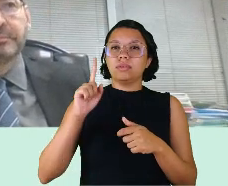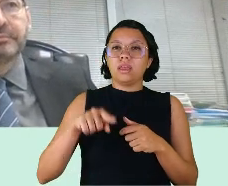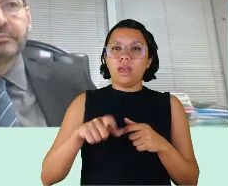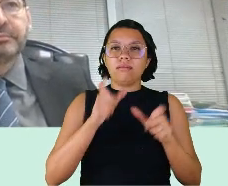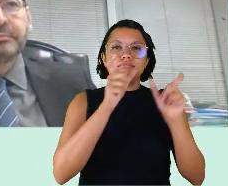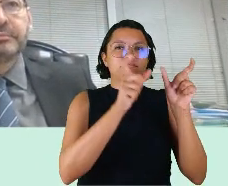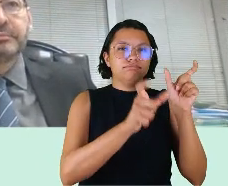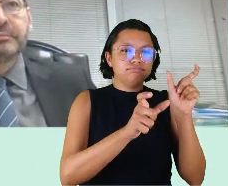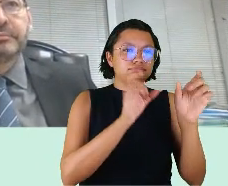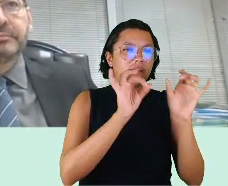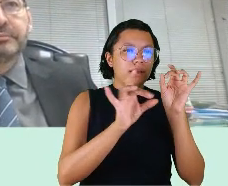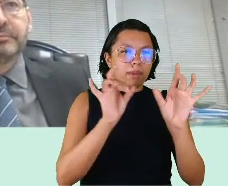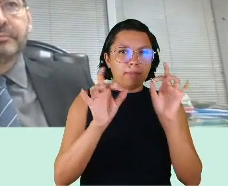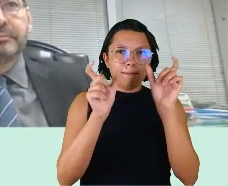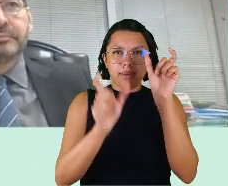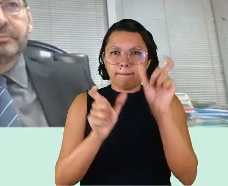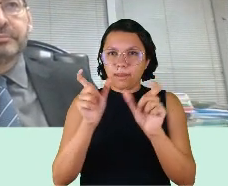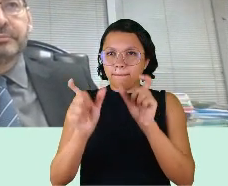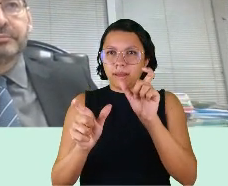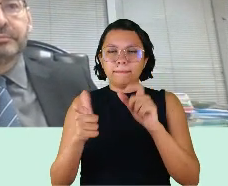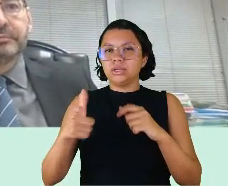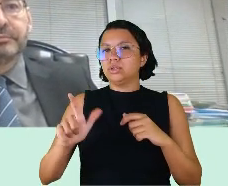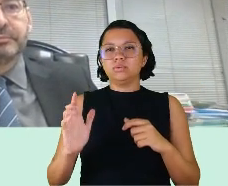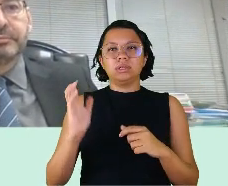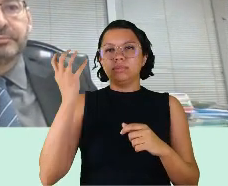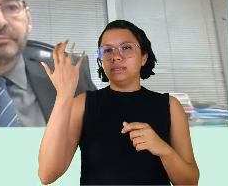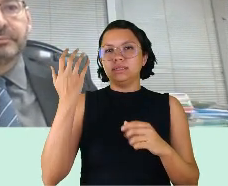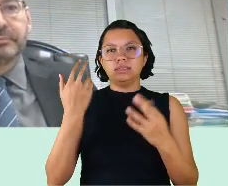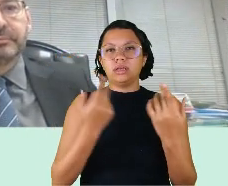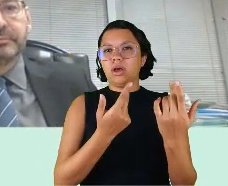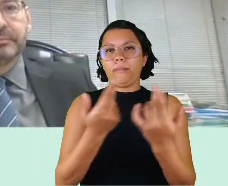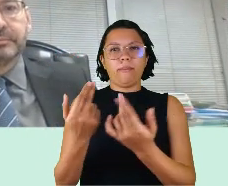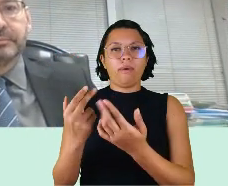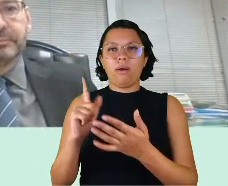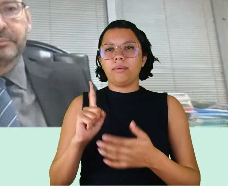é caso a caso aí, não vai ter uma decisão padrão para isso, né?